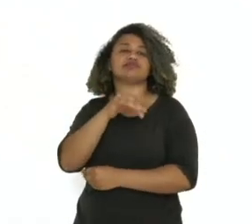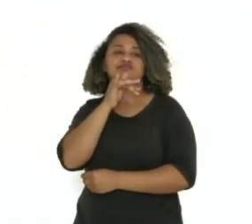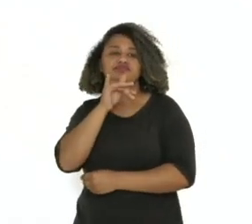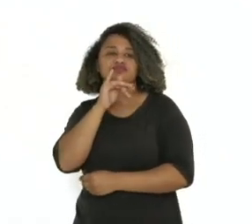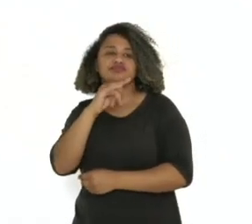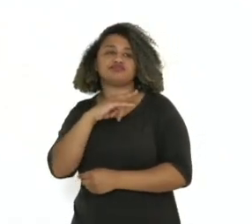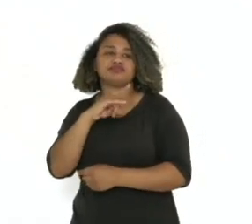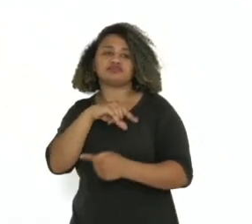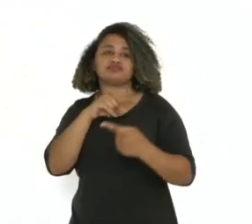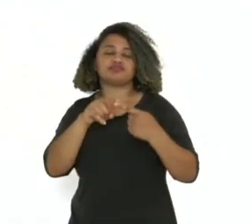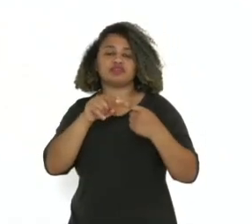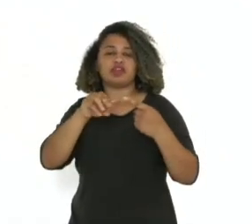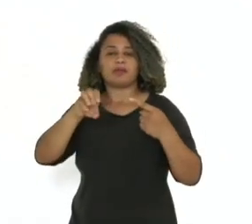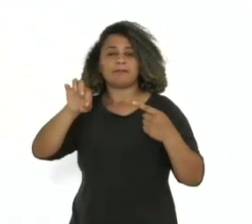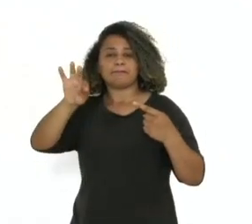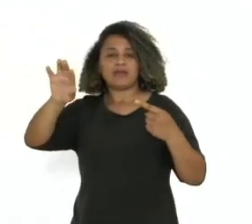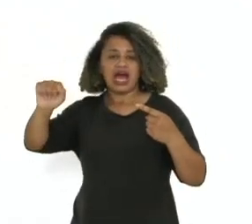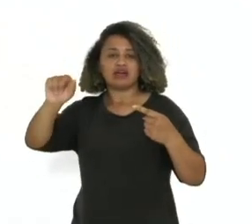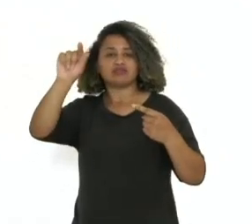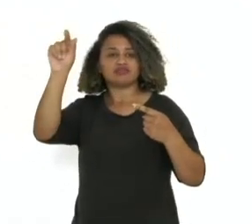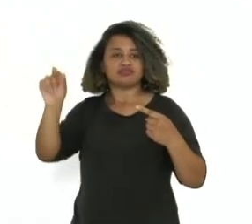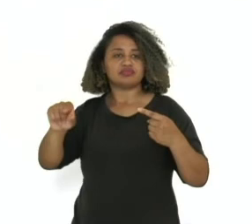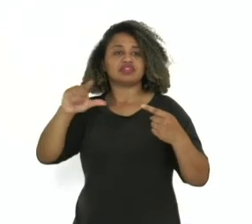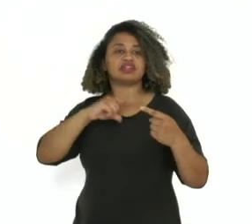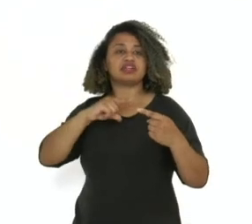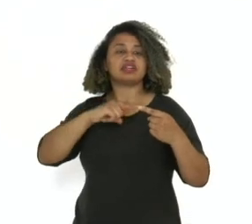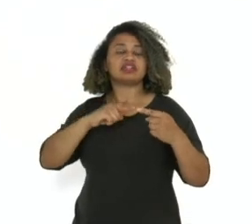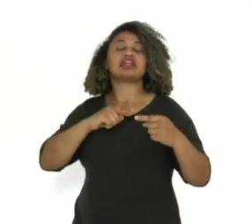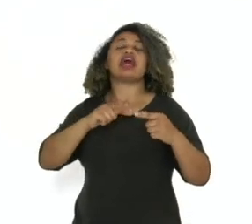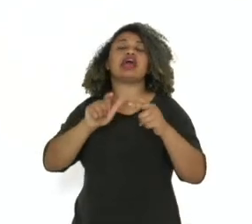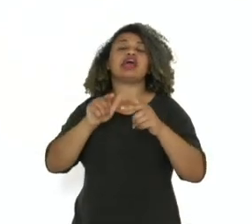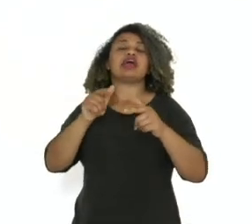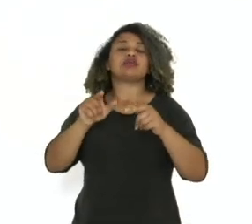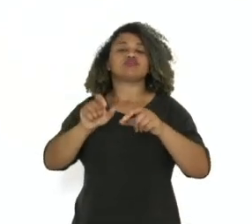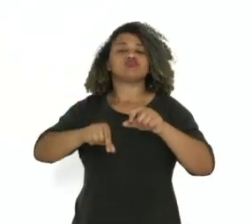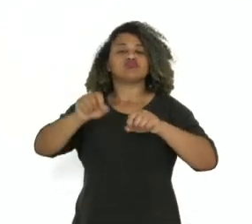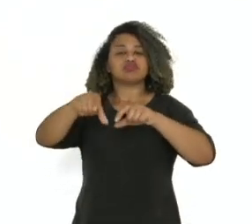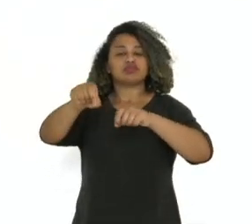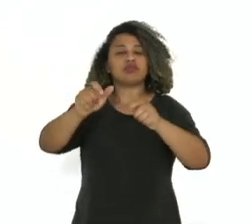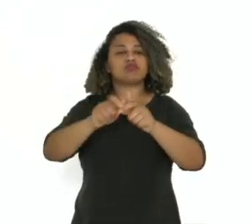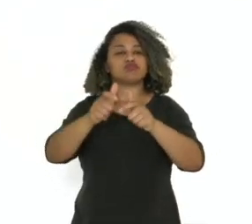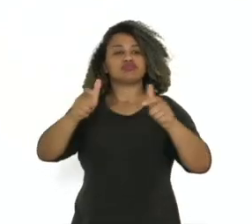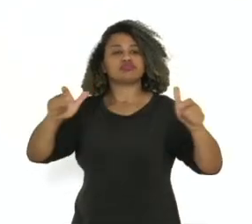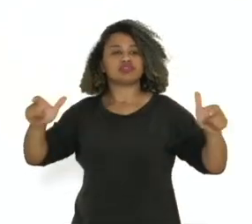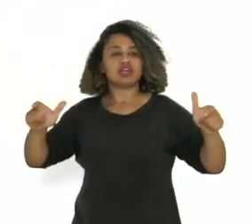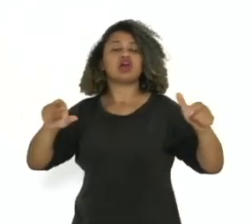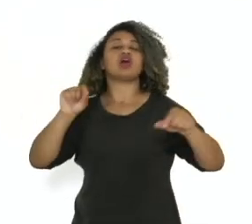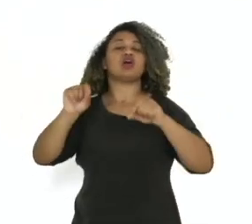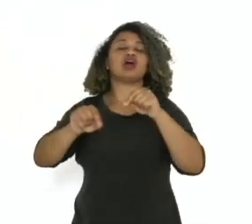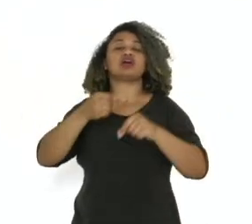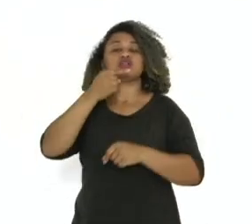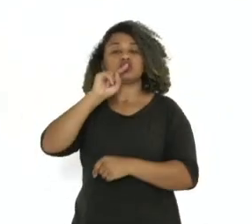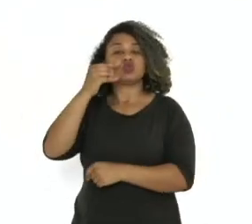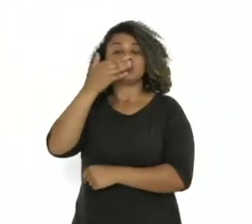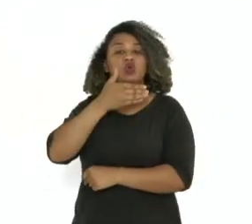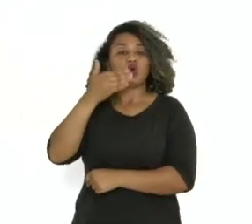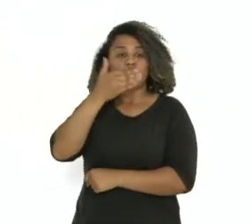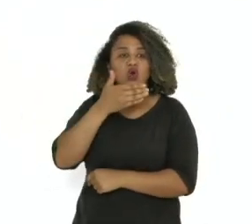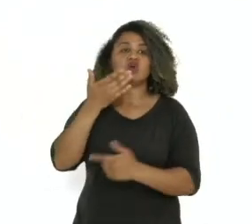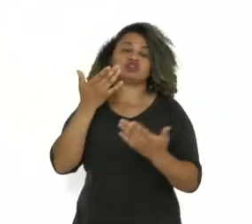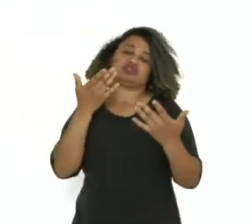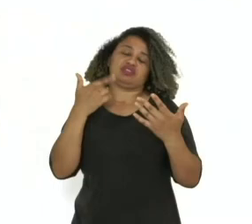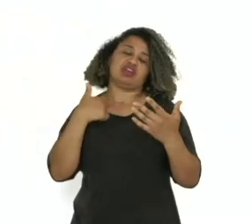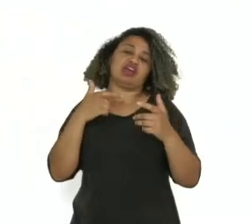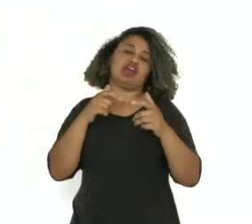por exemplo, zona da mata, tem grandes latifúndios monocultores, cultivo da cana-de-açúcar, é a região